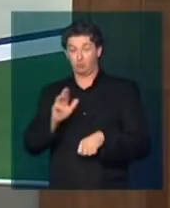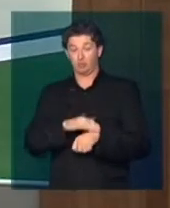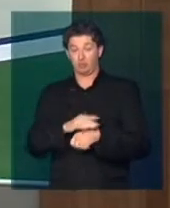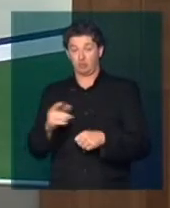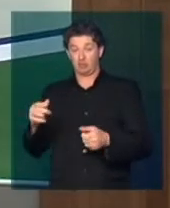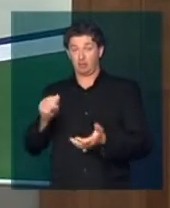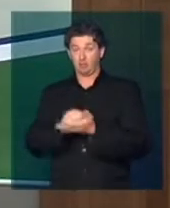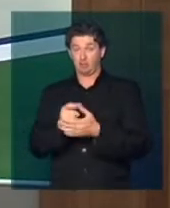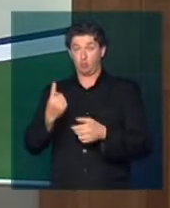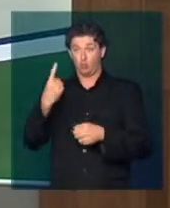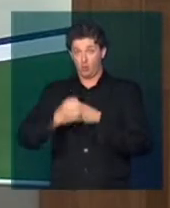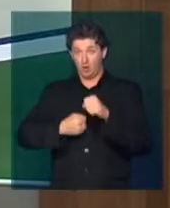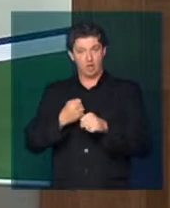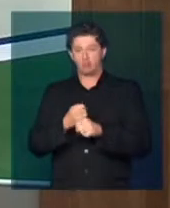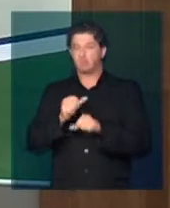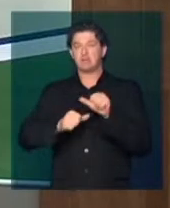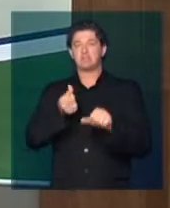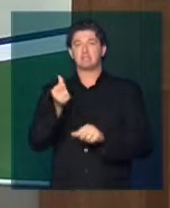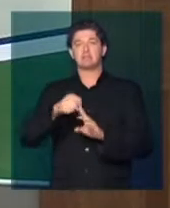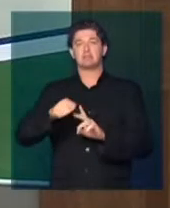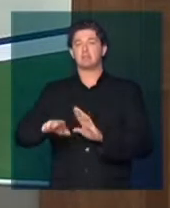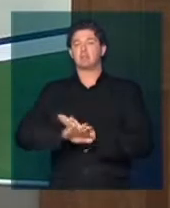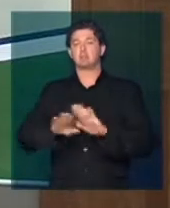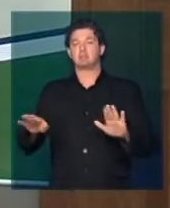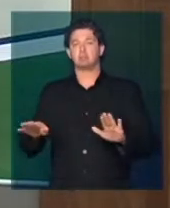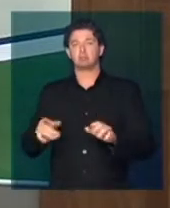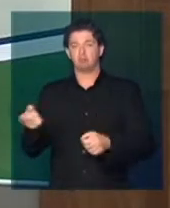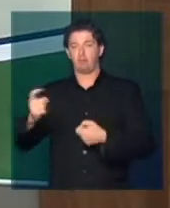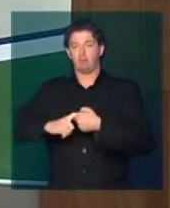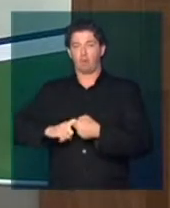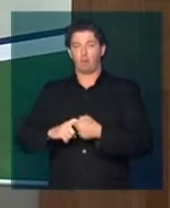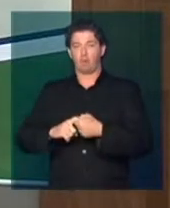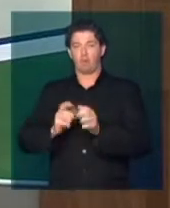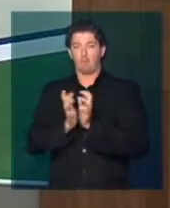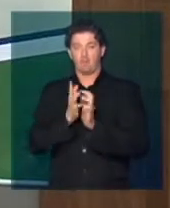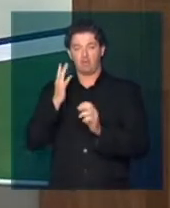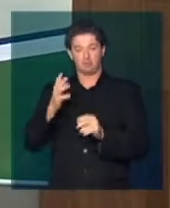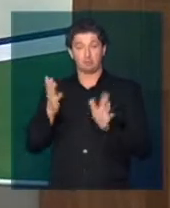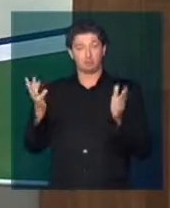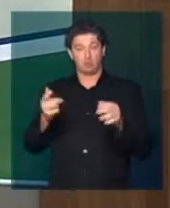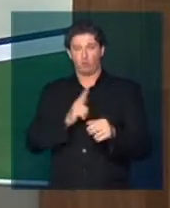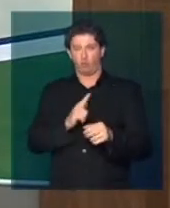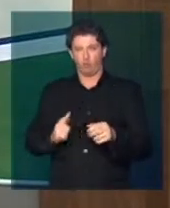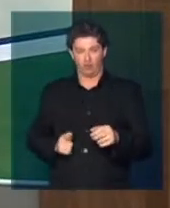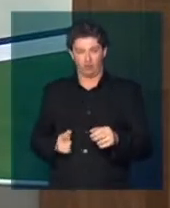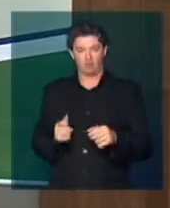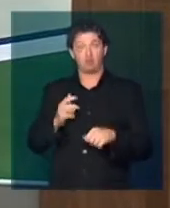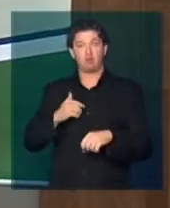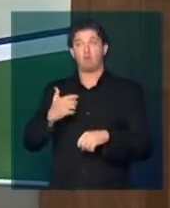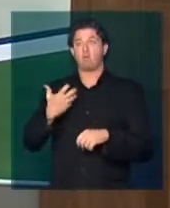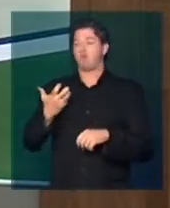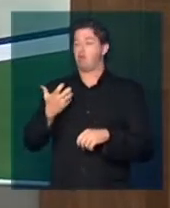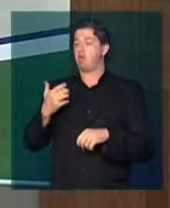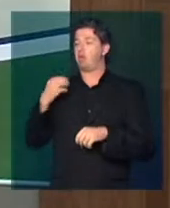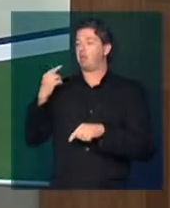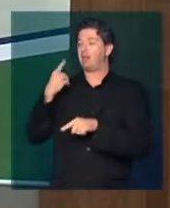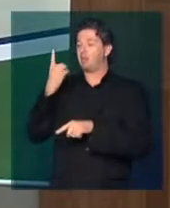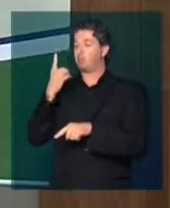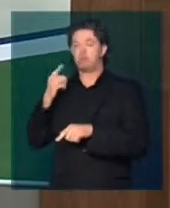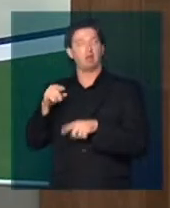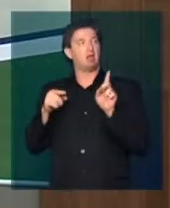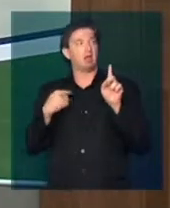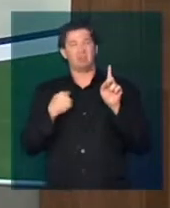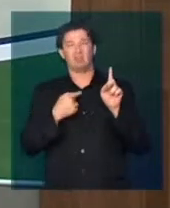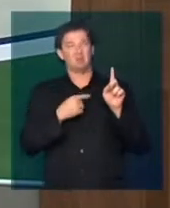filiação partidária de 1 ano para 6 meses. Então, chegar no final do mandato, nem o governador quer mais o deputado, nem o deputado quer